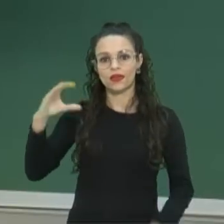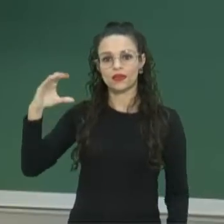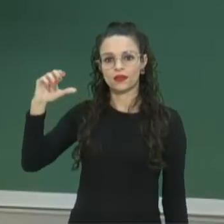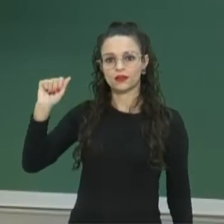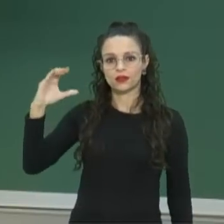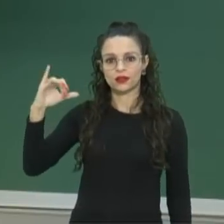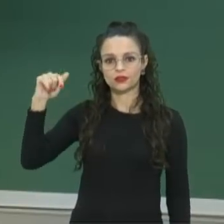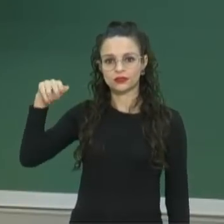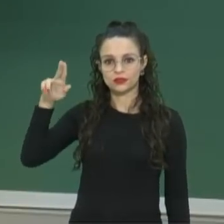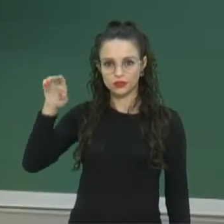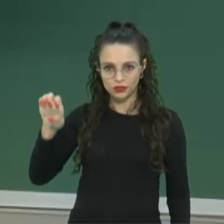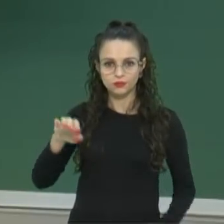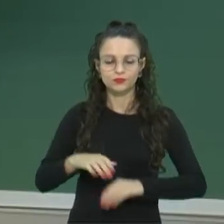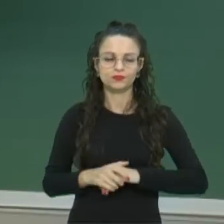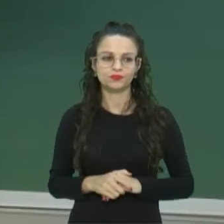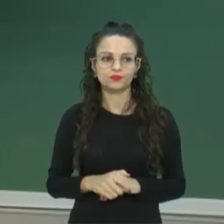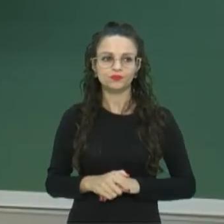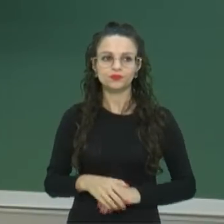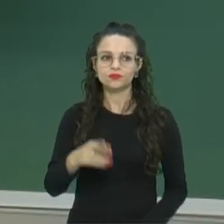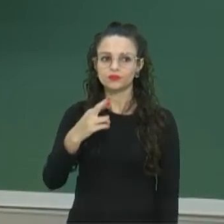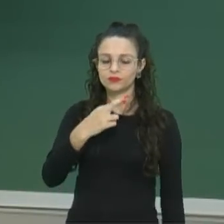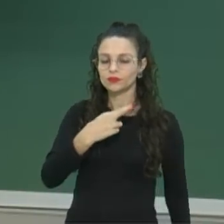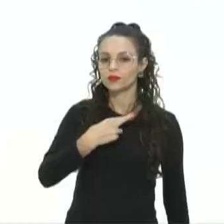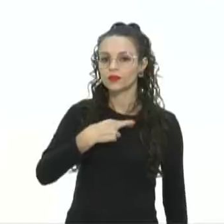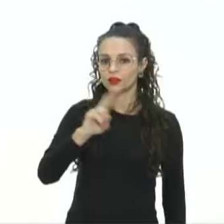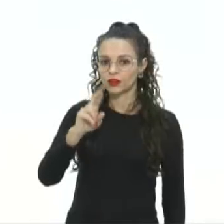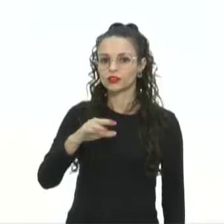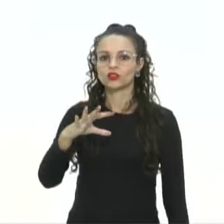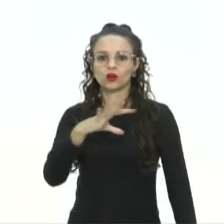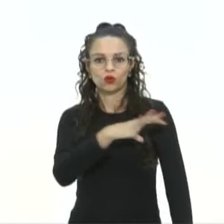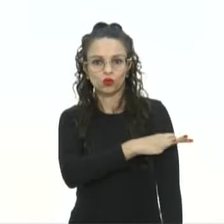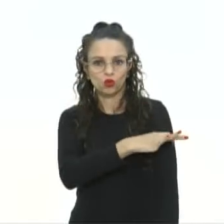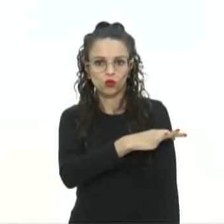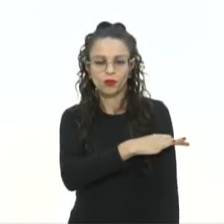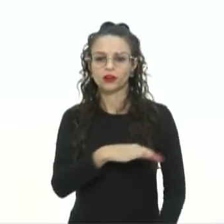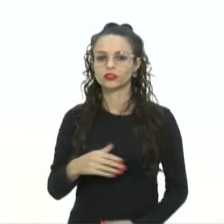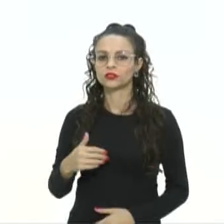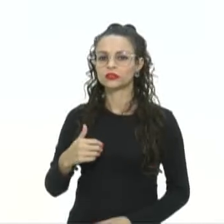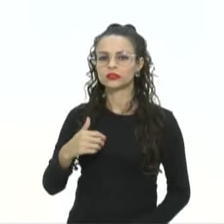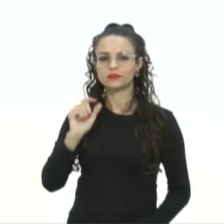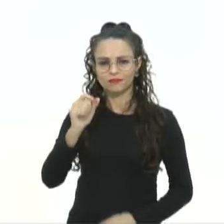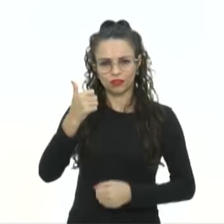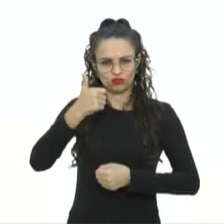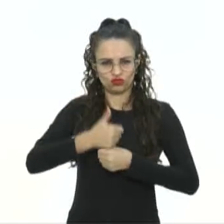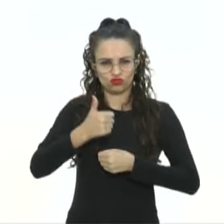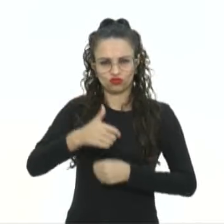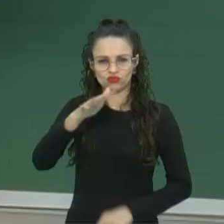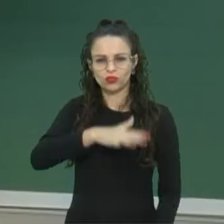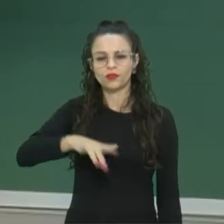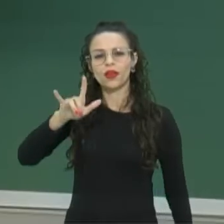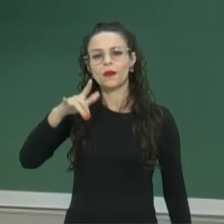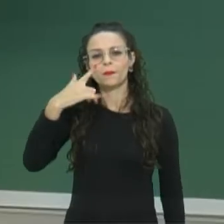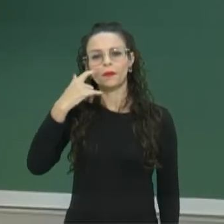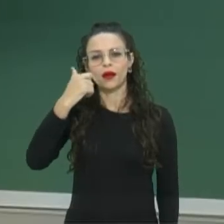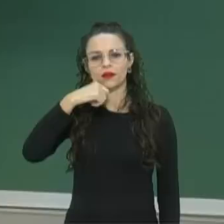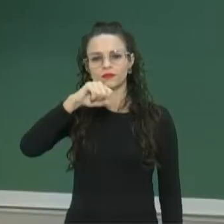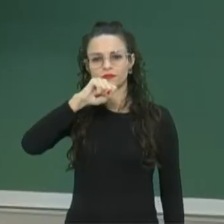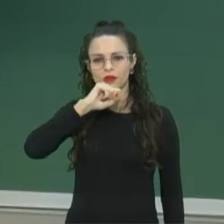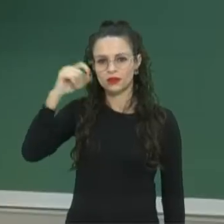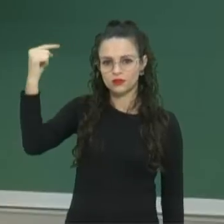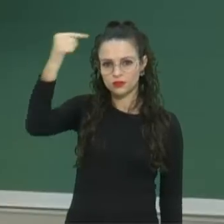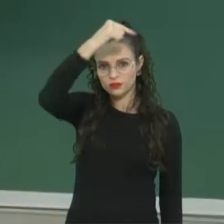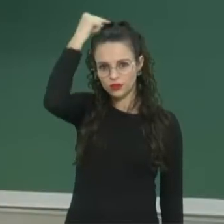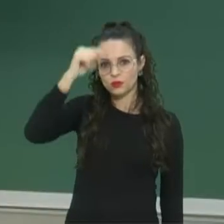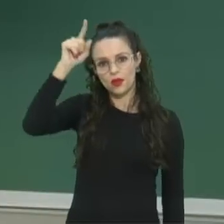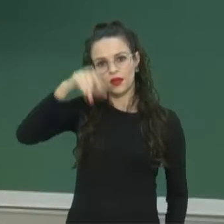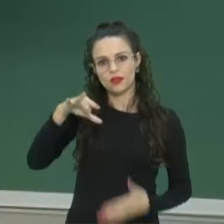tinha falado. Na religião da Umbanda, os chefes religiosos são os pais e mães de santo? correto, né? Os pais e mães de santos são os